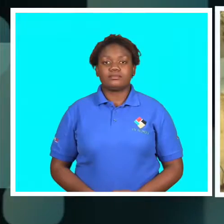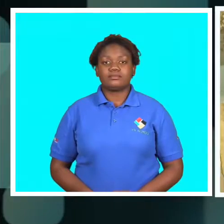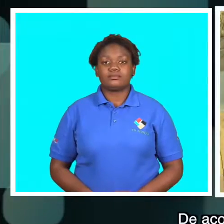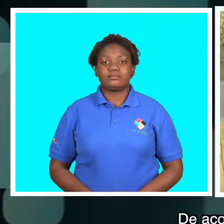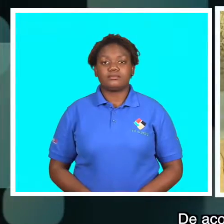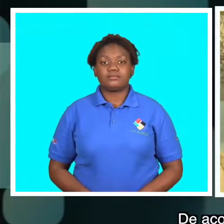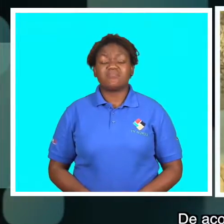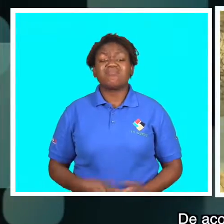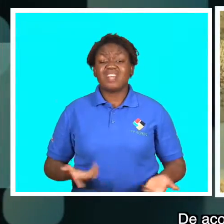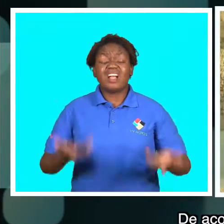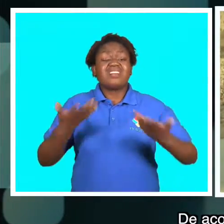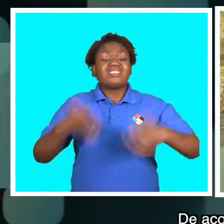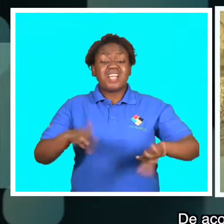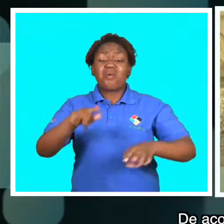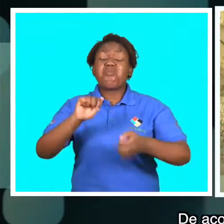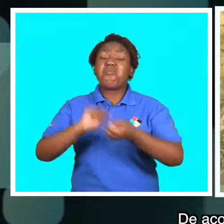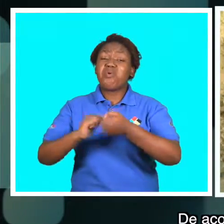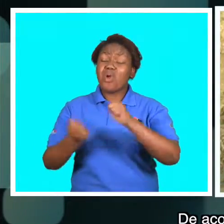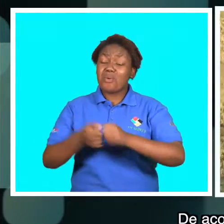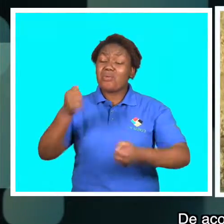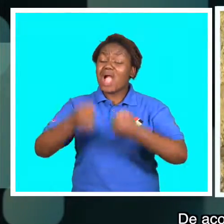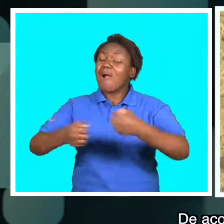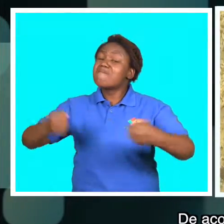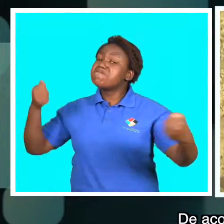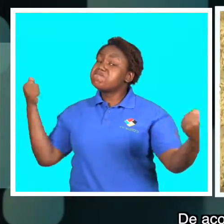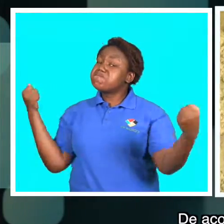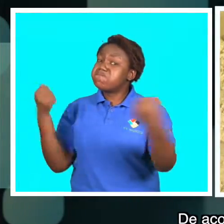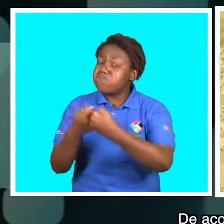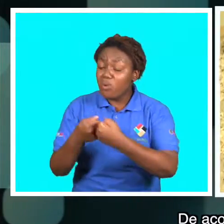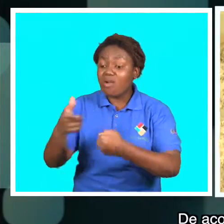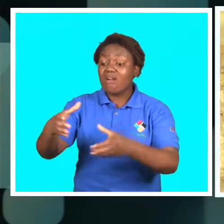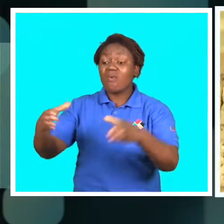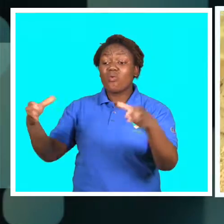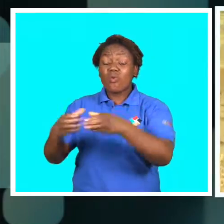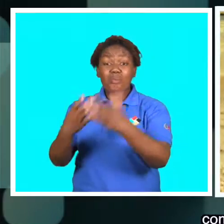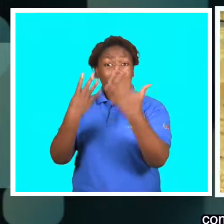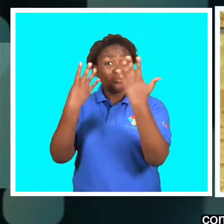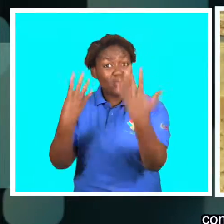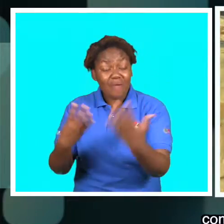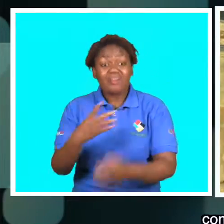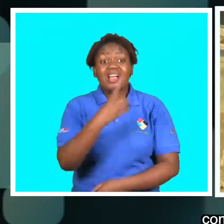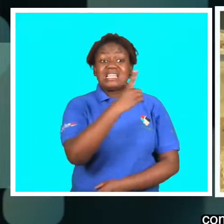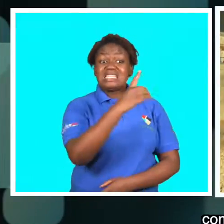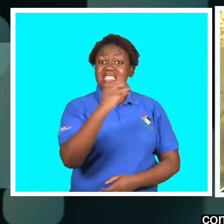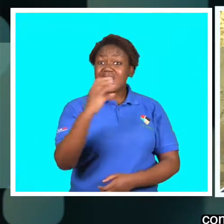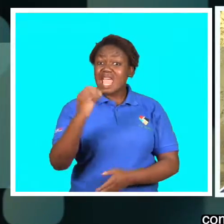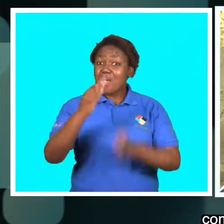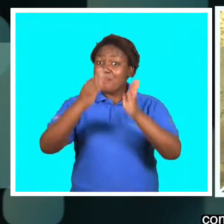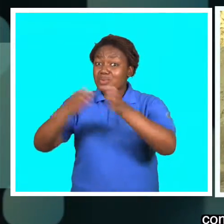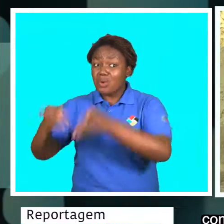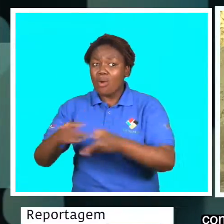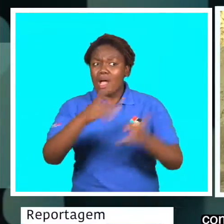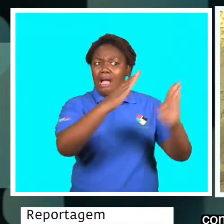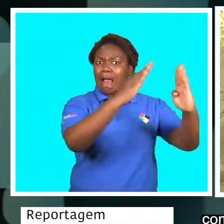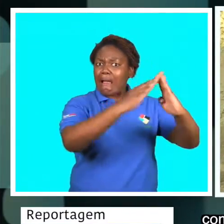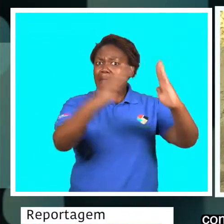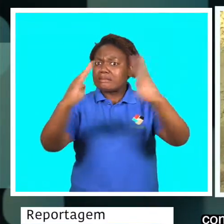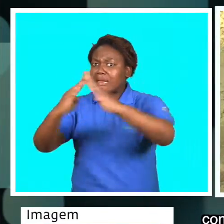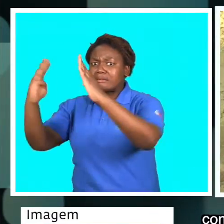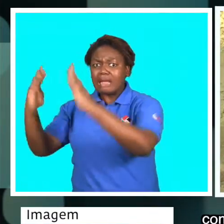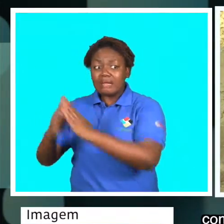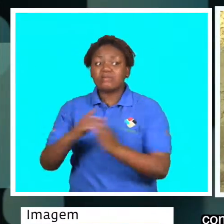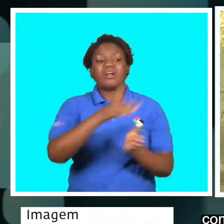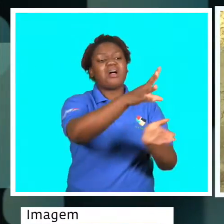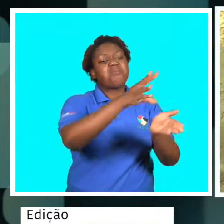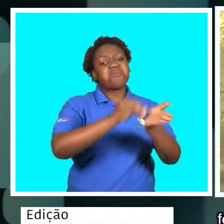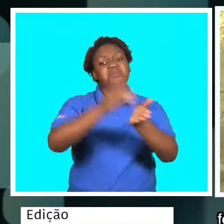De acordo com o consenso geral da população de 2007, nove em cada cem pessoas com a perna amputada